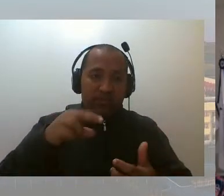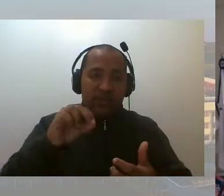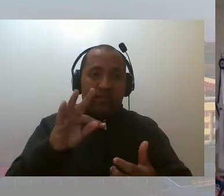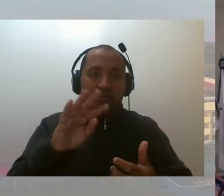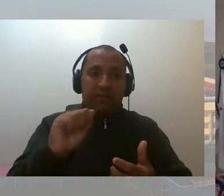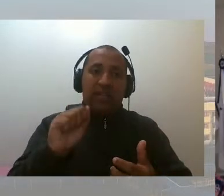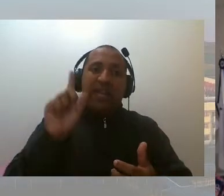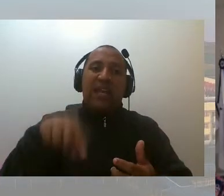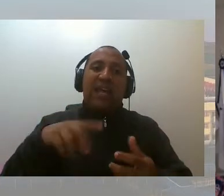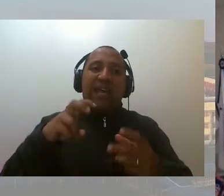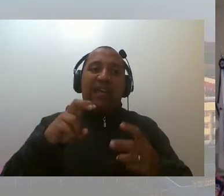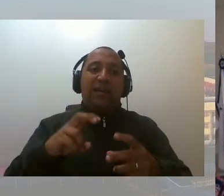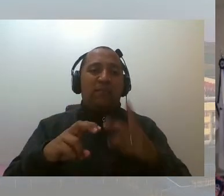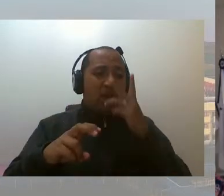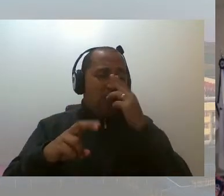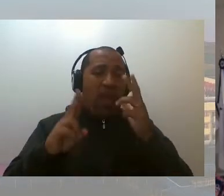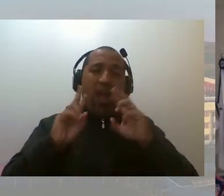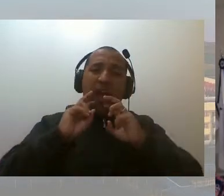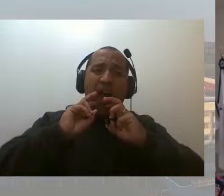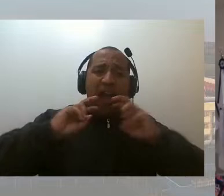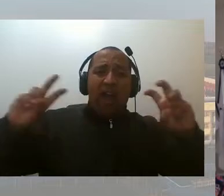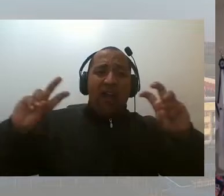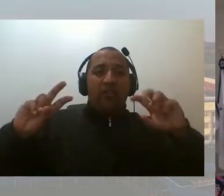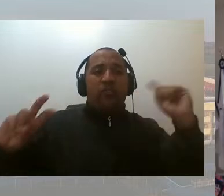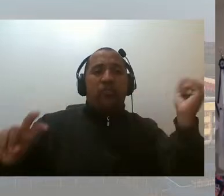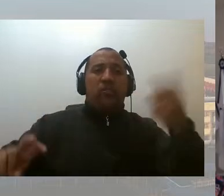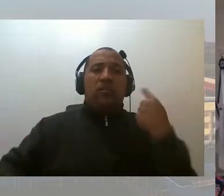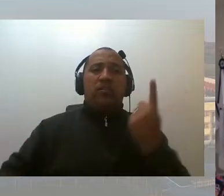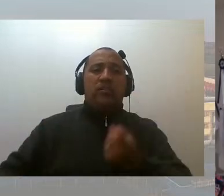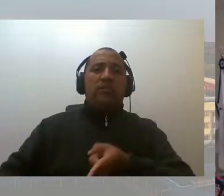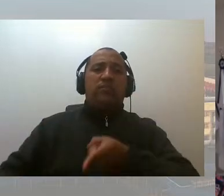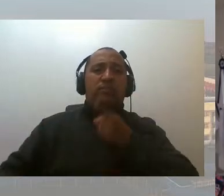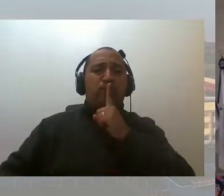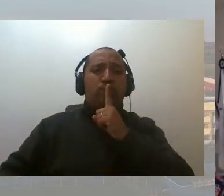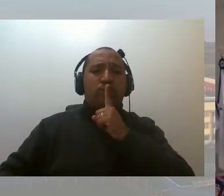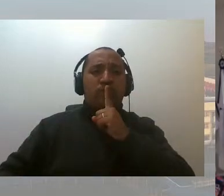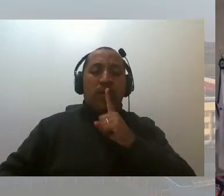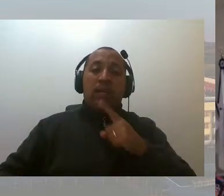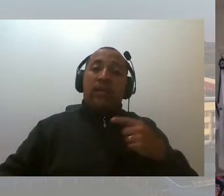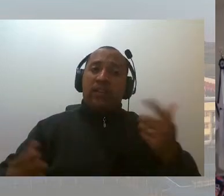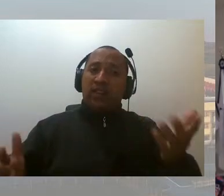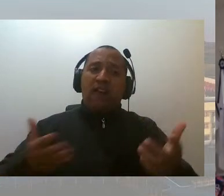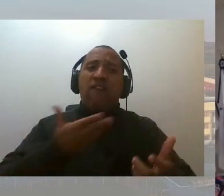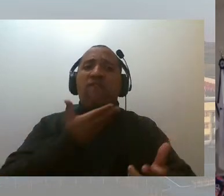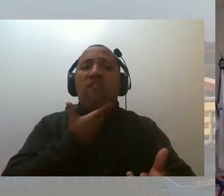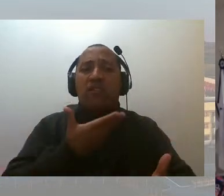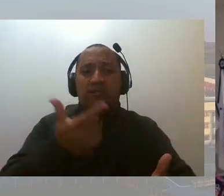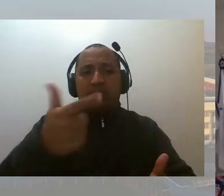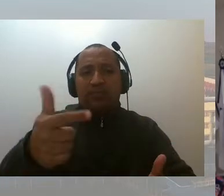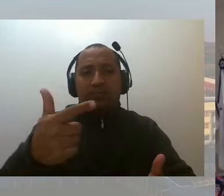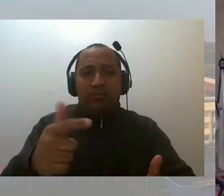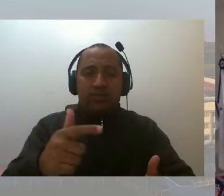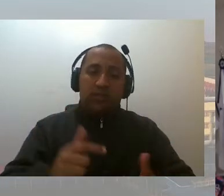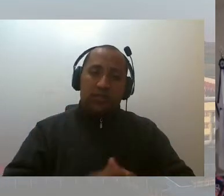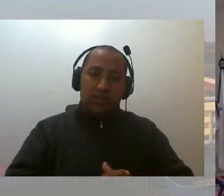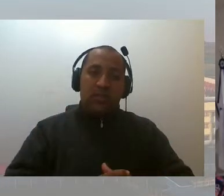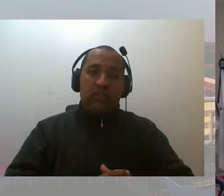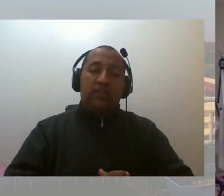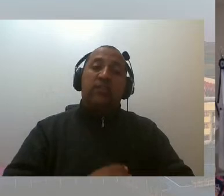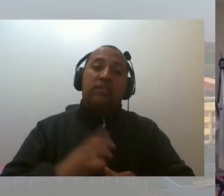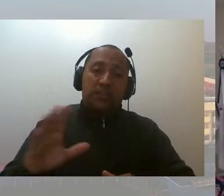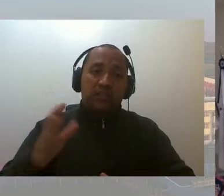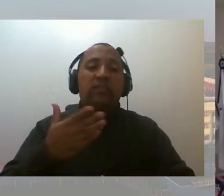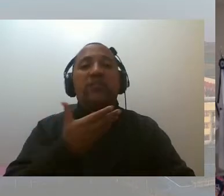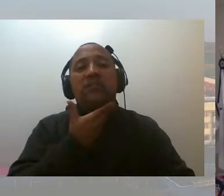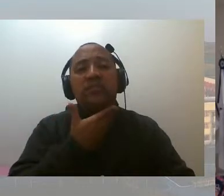grito daqueles que são silenciados, daqueles que não têm voz, registrando a voz dos que